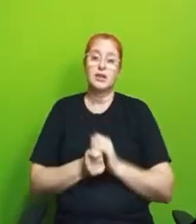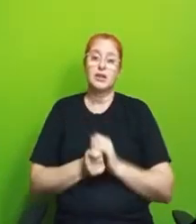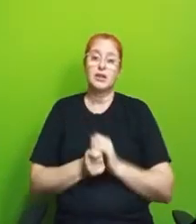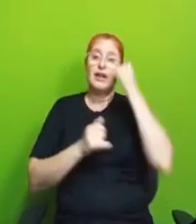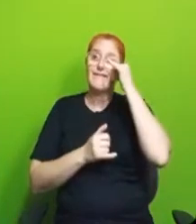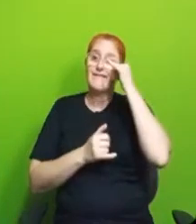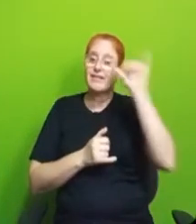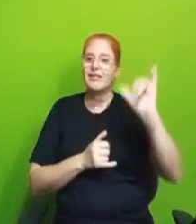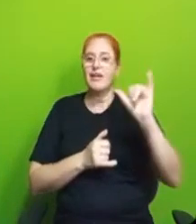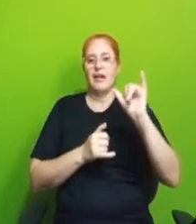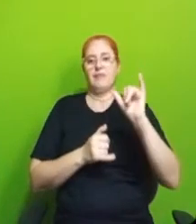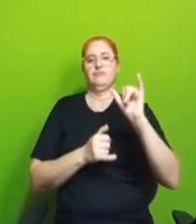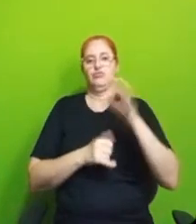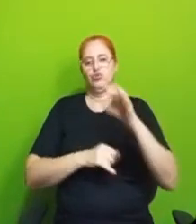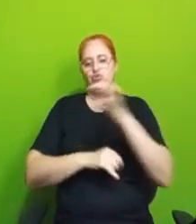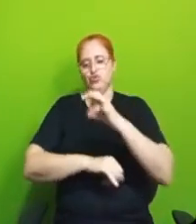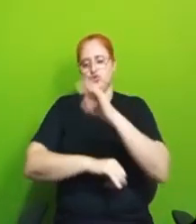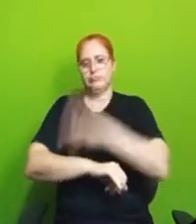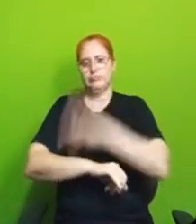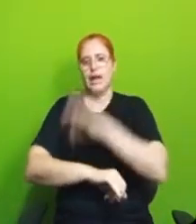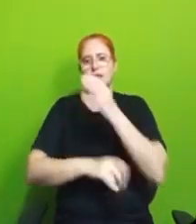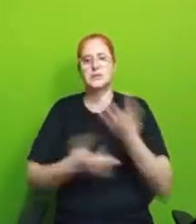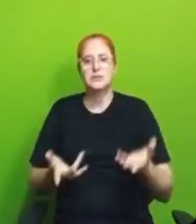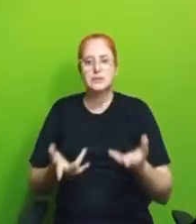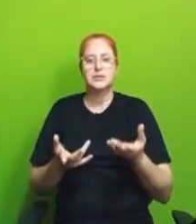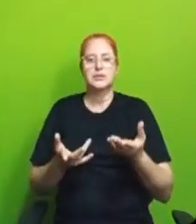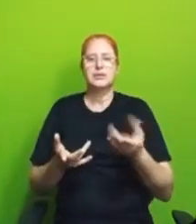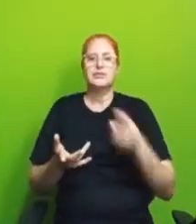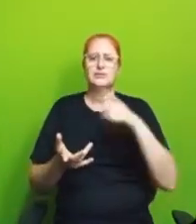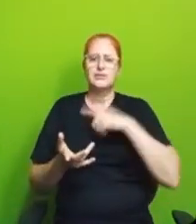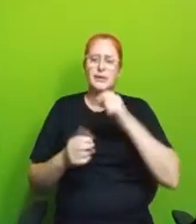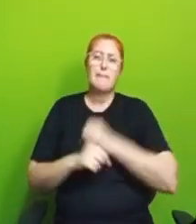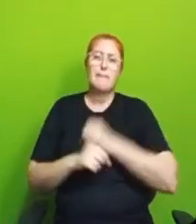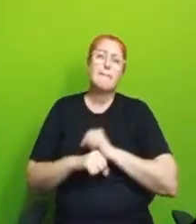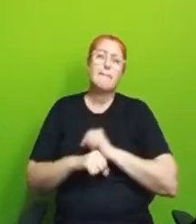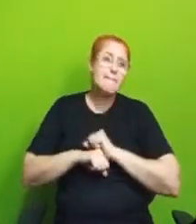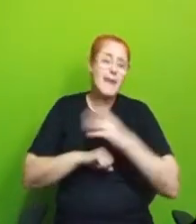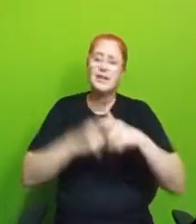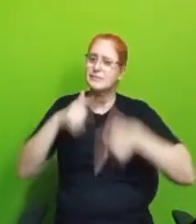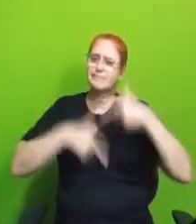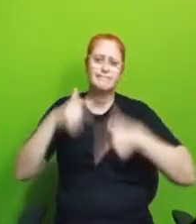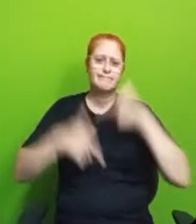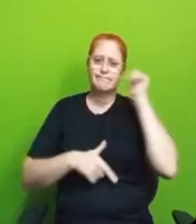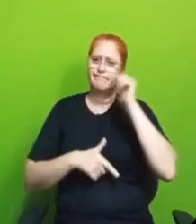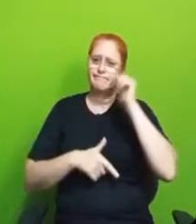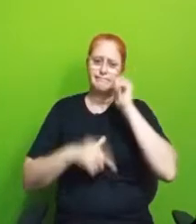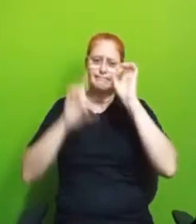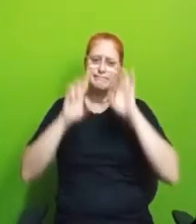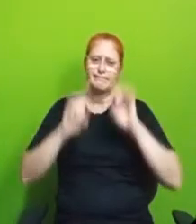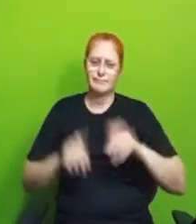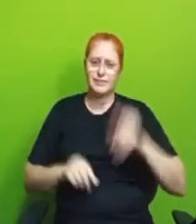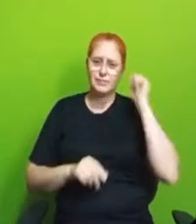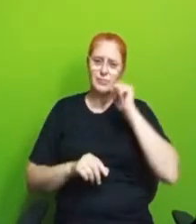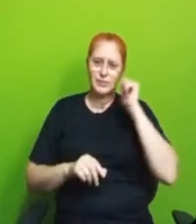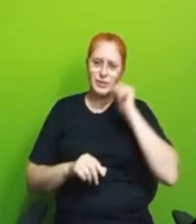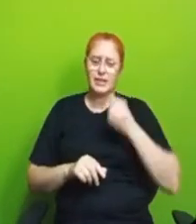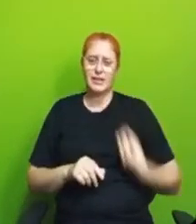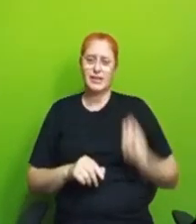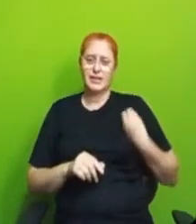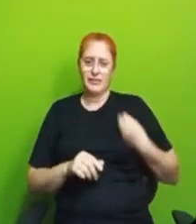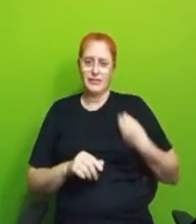né? Então, tudo isso jogava uma sobrecarga maior ainda sobre as mulheres, especialmente mulheres que vivem num contexto precário na periferia,